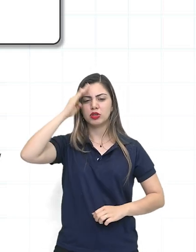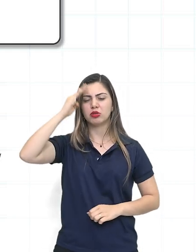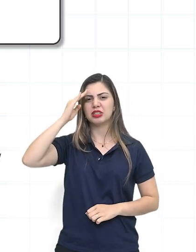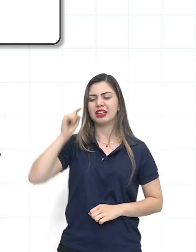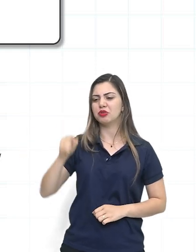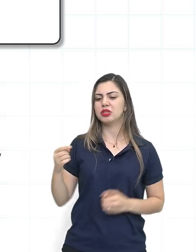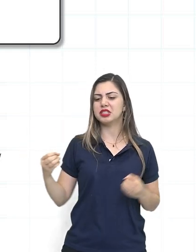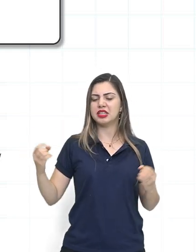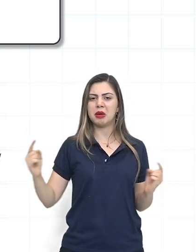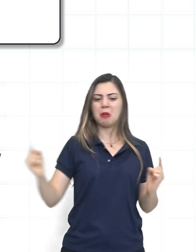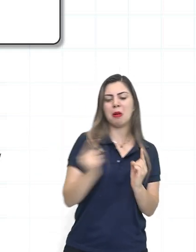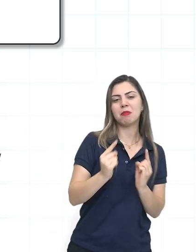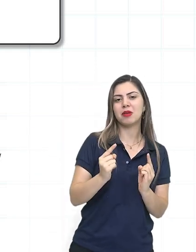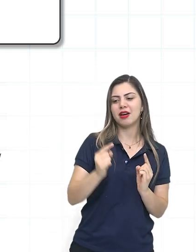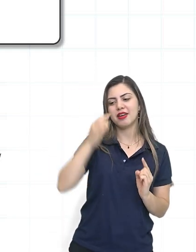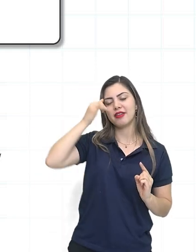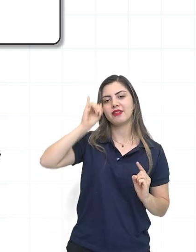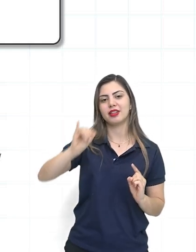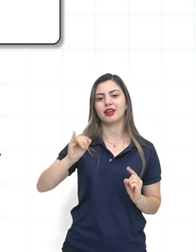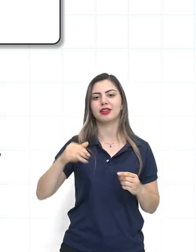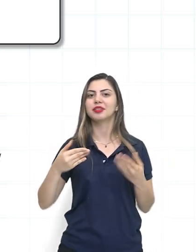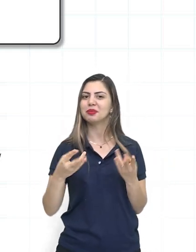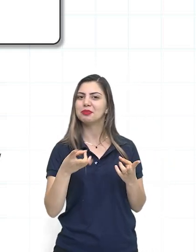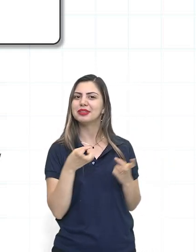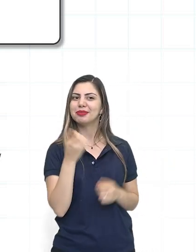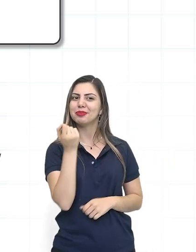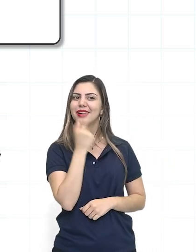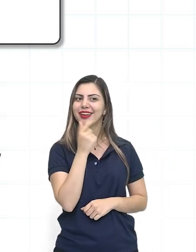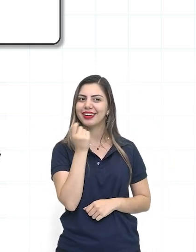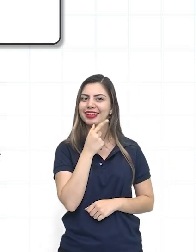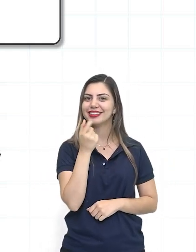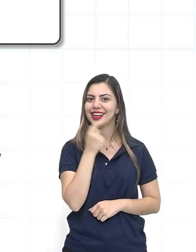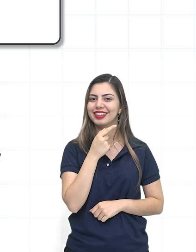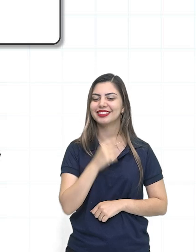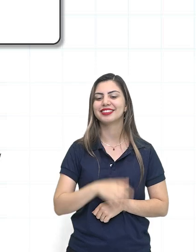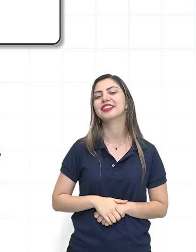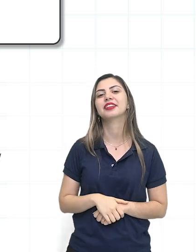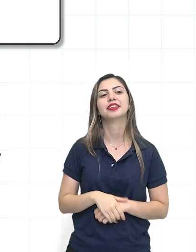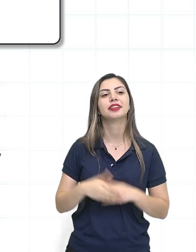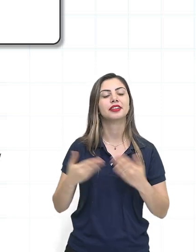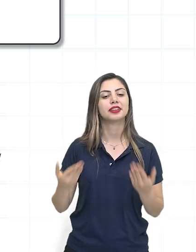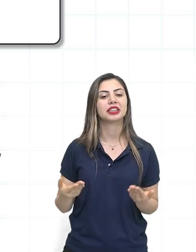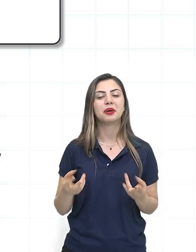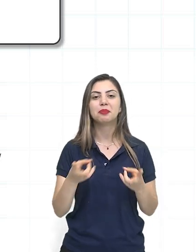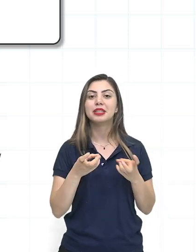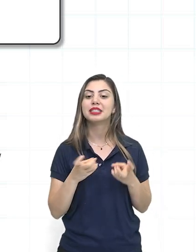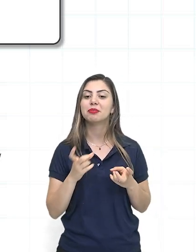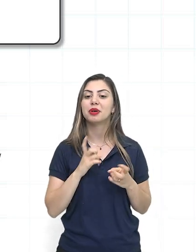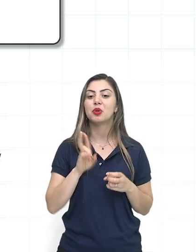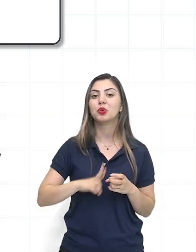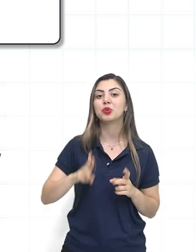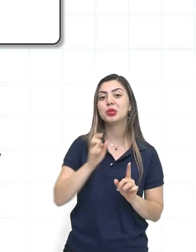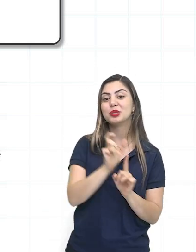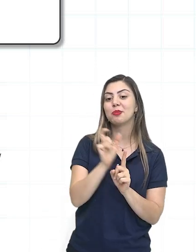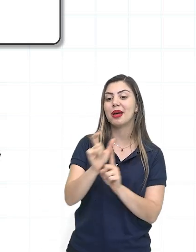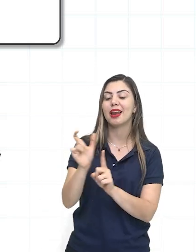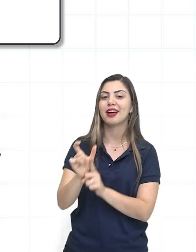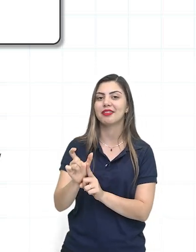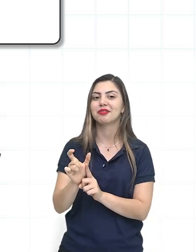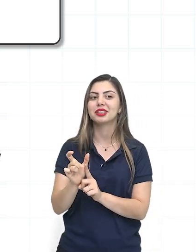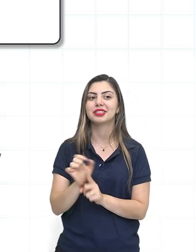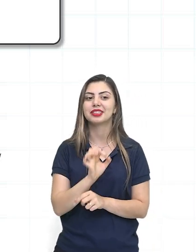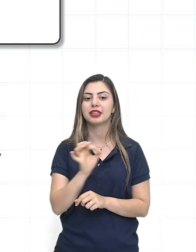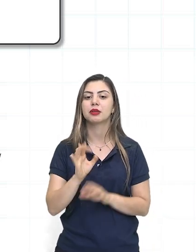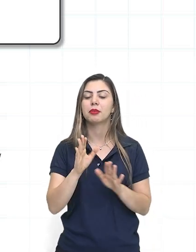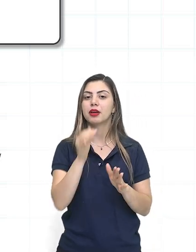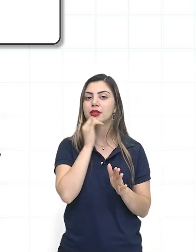de mim. Então, que é um tom engraçado, né? Então, observe que aí nós temos palavras, tá? E